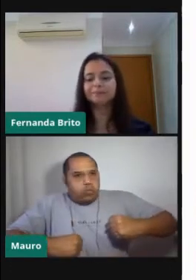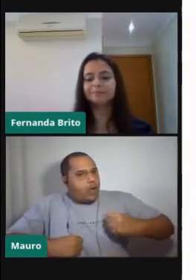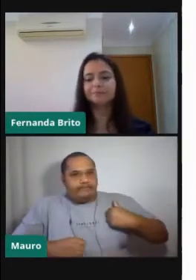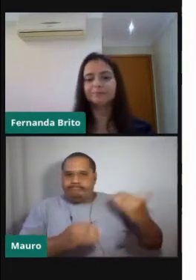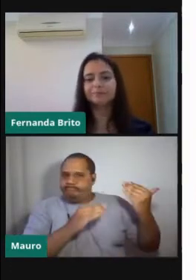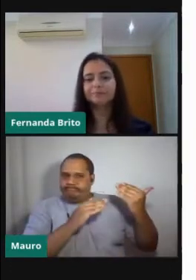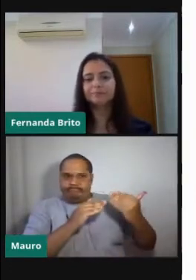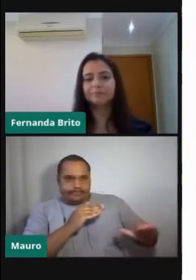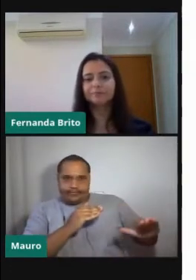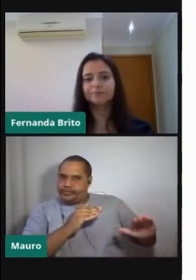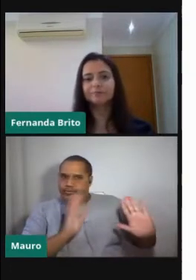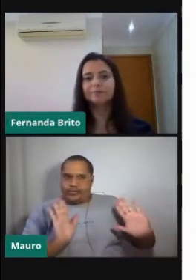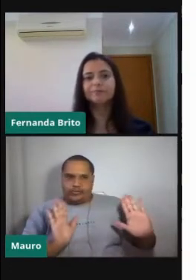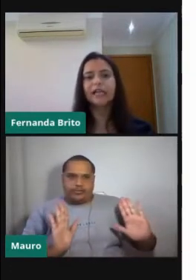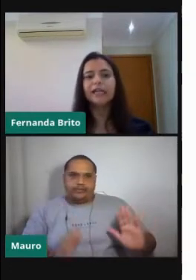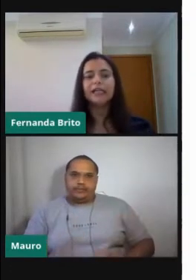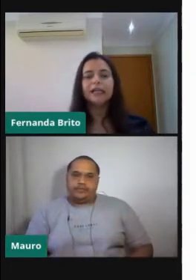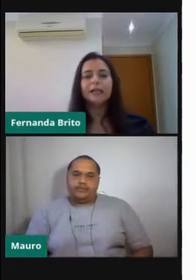né.